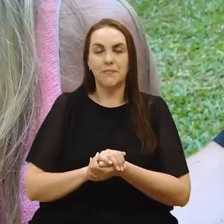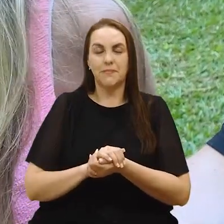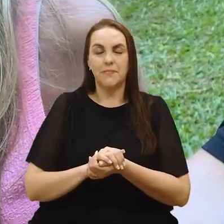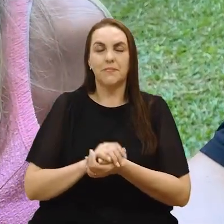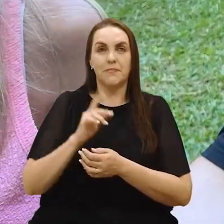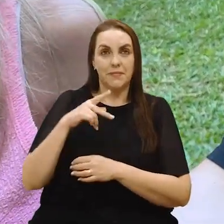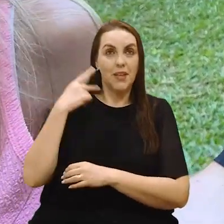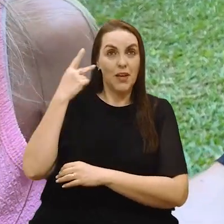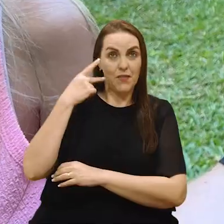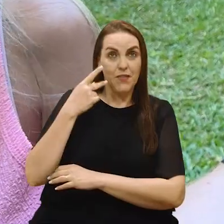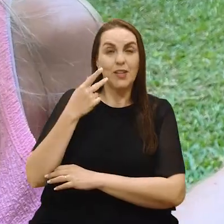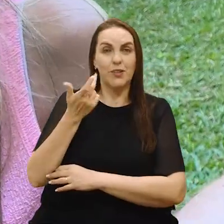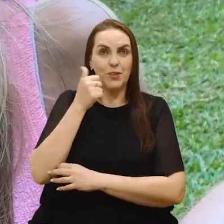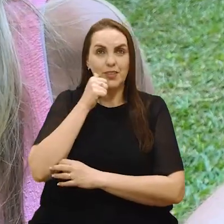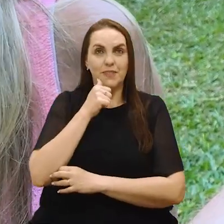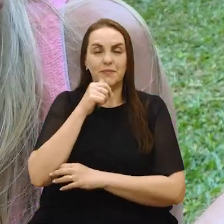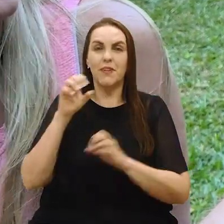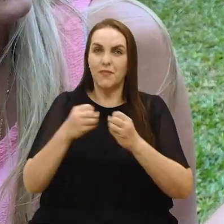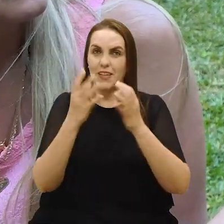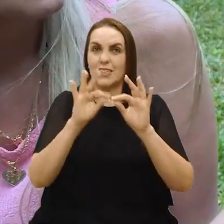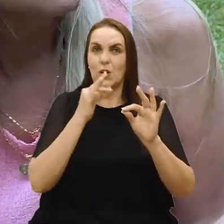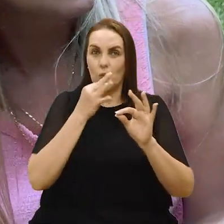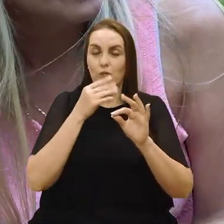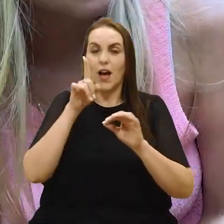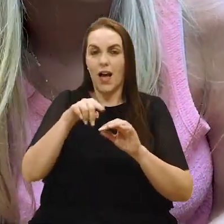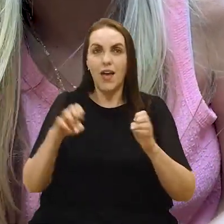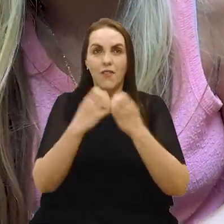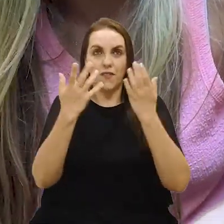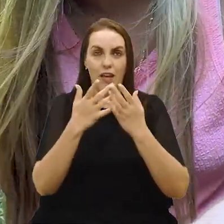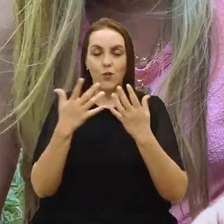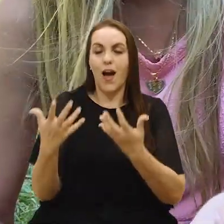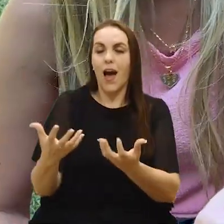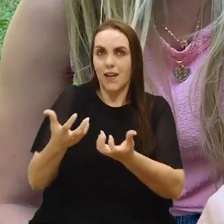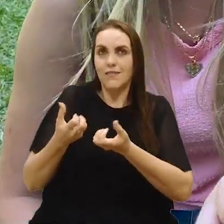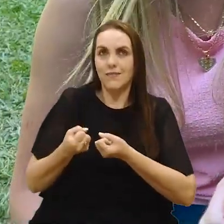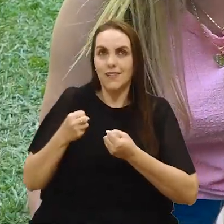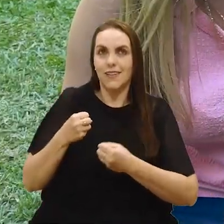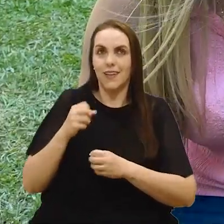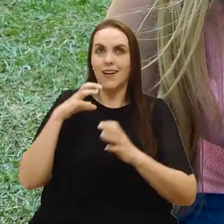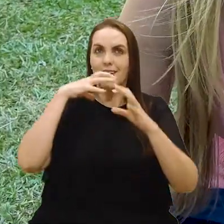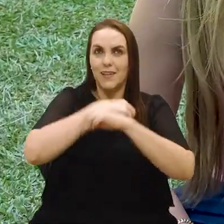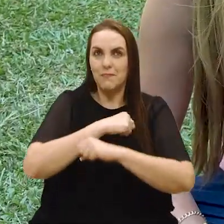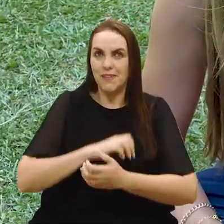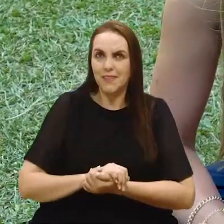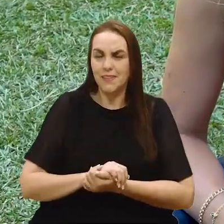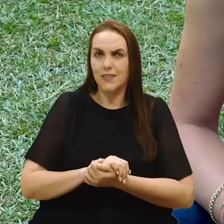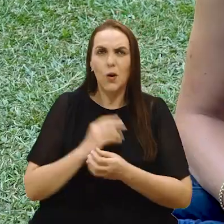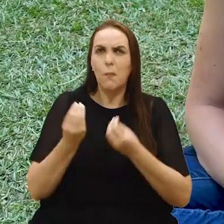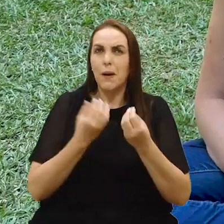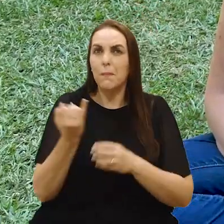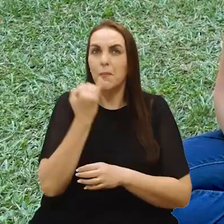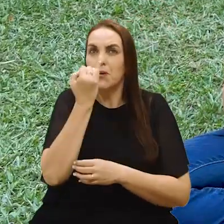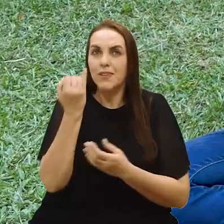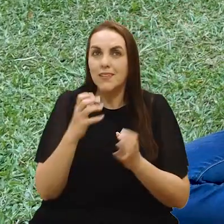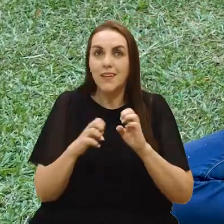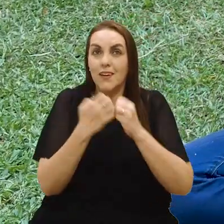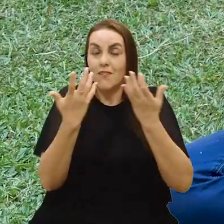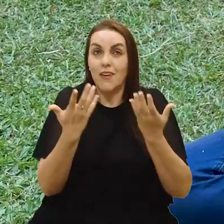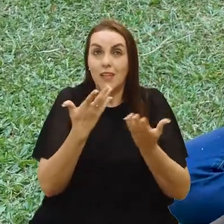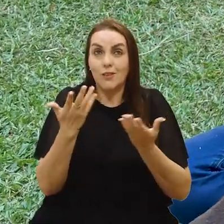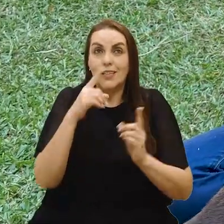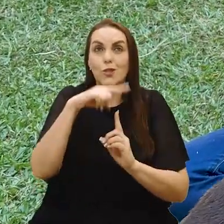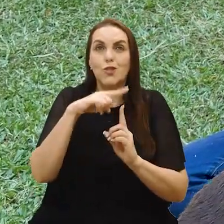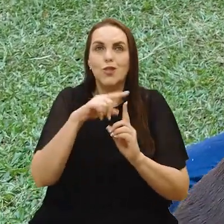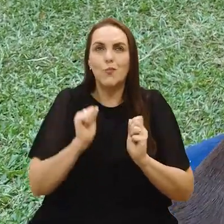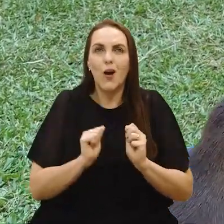Vereadora, desde 2022 a Festa da Uva é um evento pet friendly. E qual é a importância de um evento desse porte, de tantos outros, ter